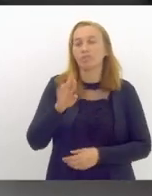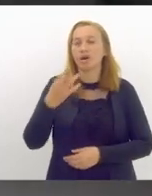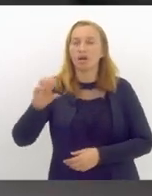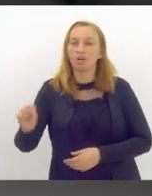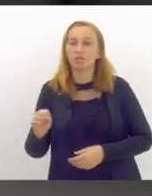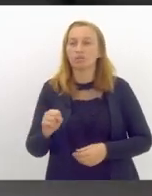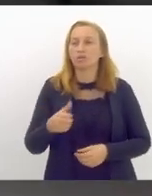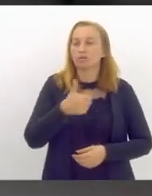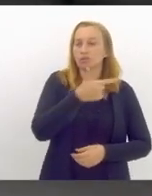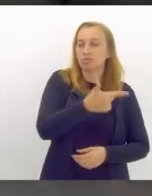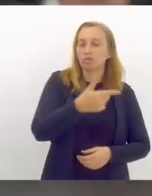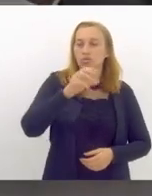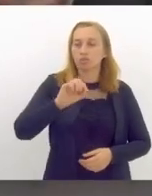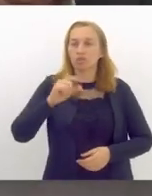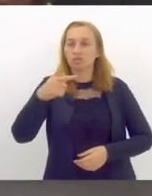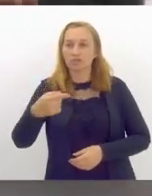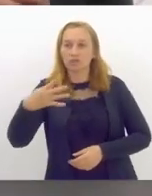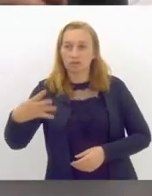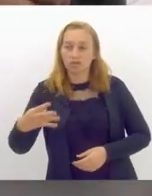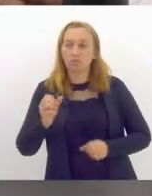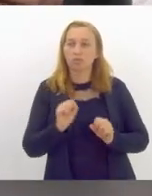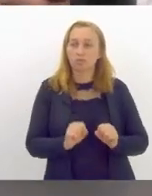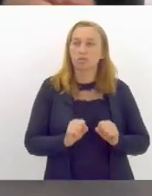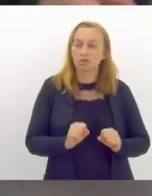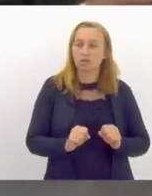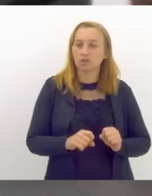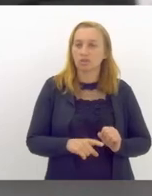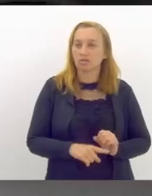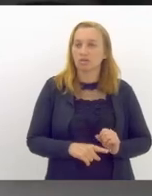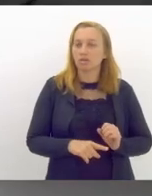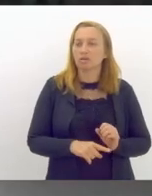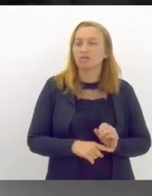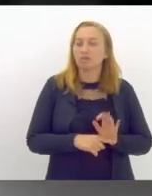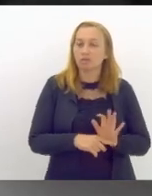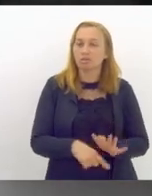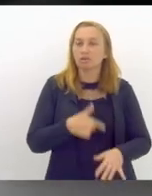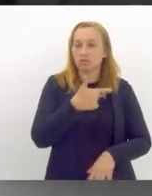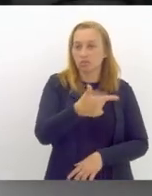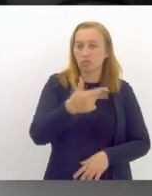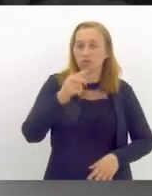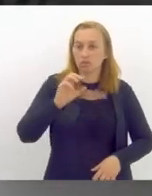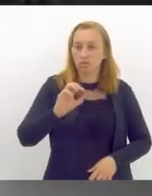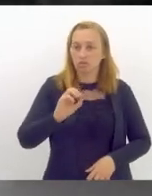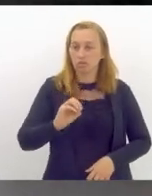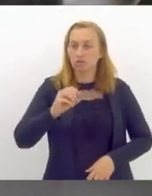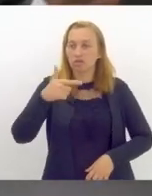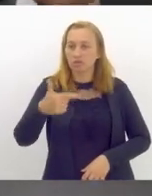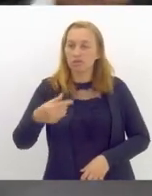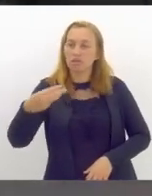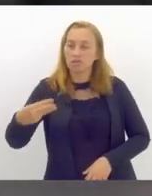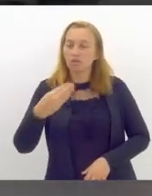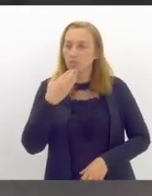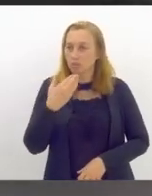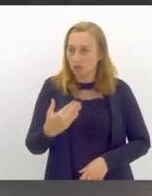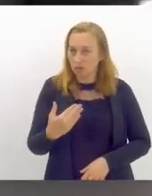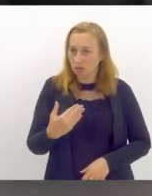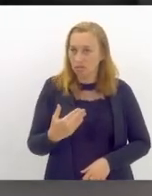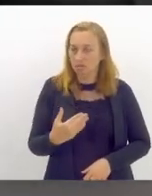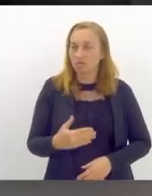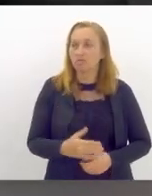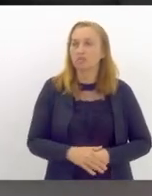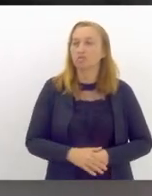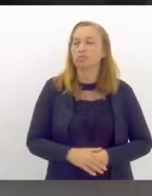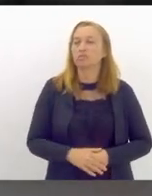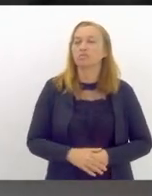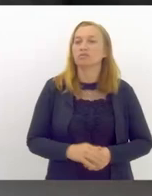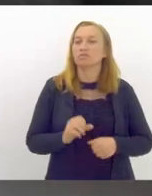2024 então poderia poupar 2023 Então esse é o apelo que faço